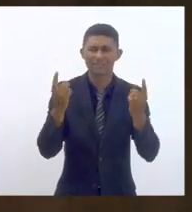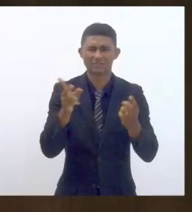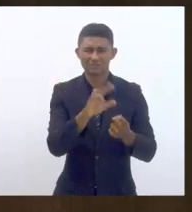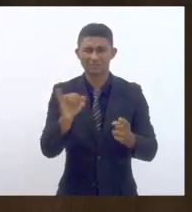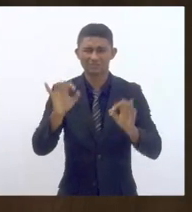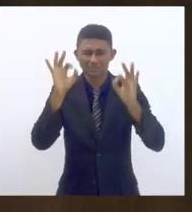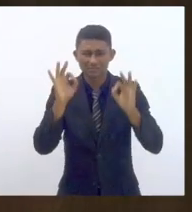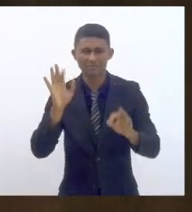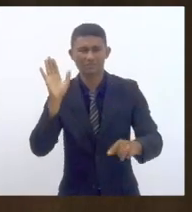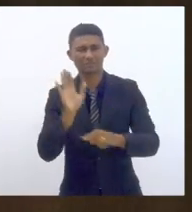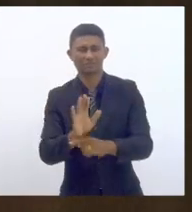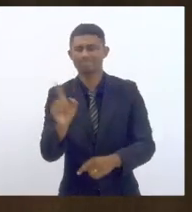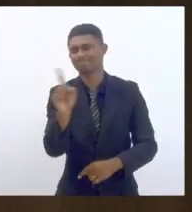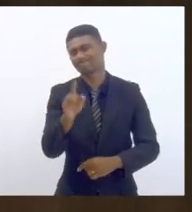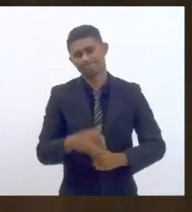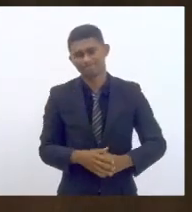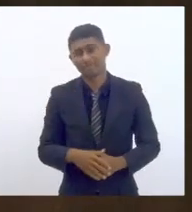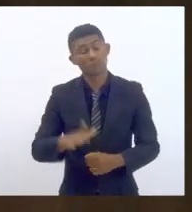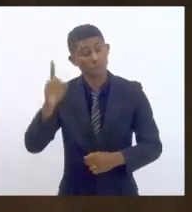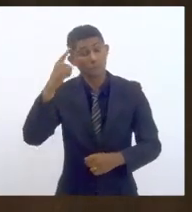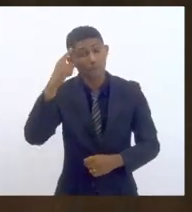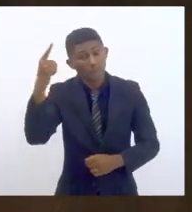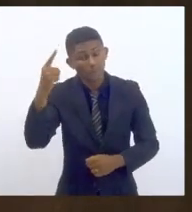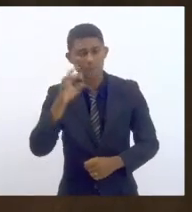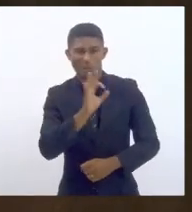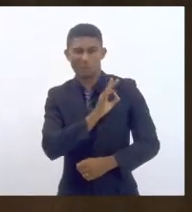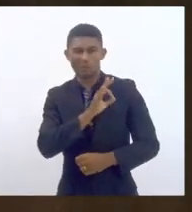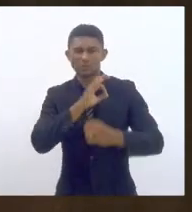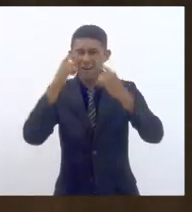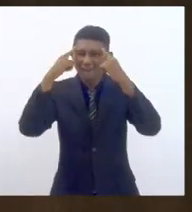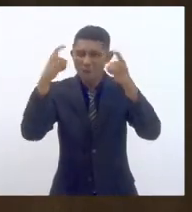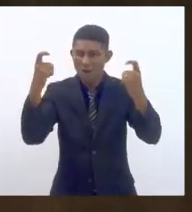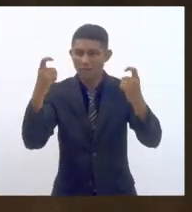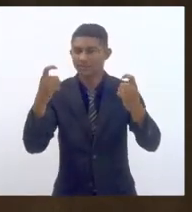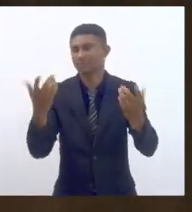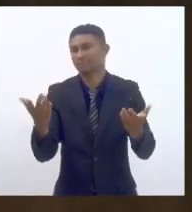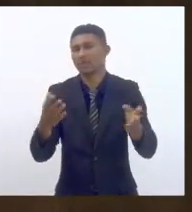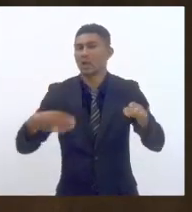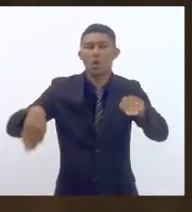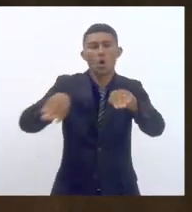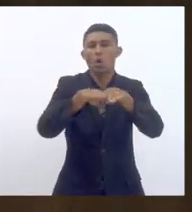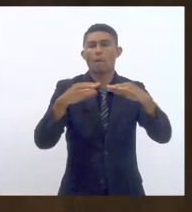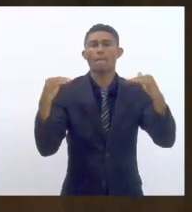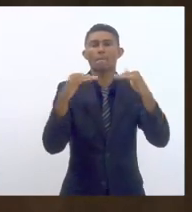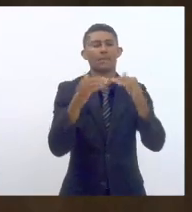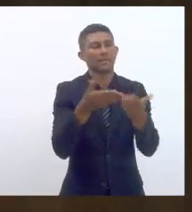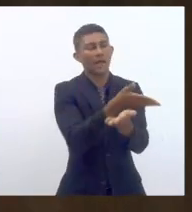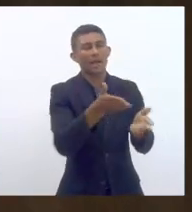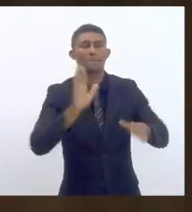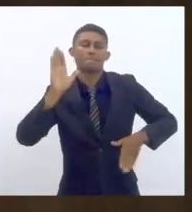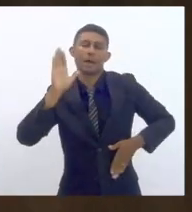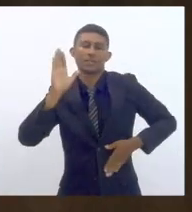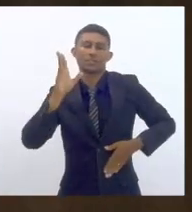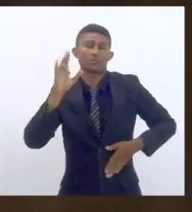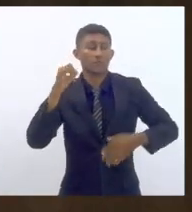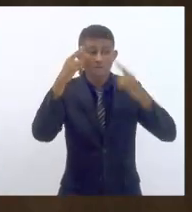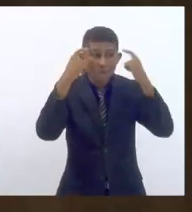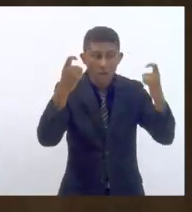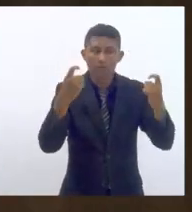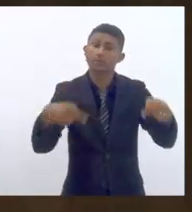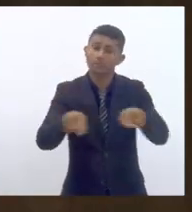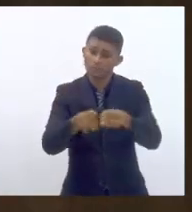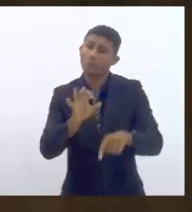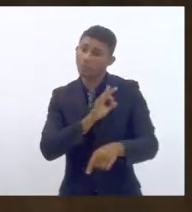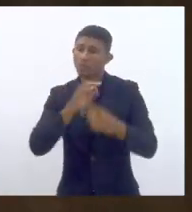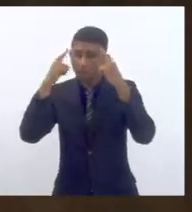nenhum. Lembrando que a violência policial ela é proporcional à violência do bandido. O que a gente precisa é que a